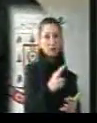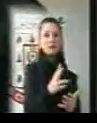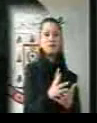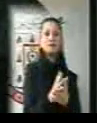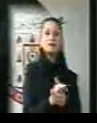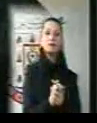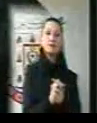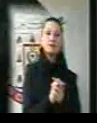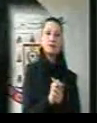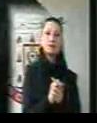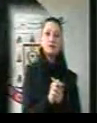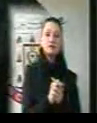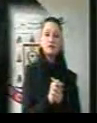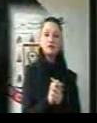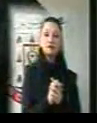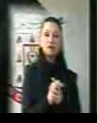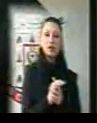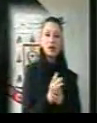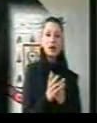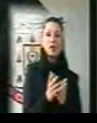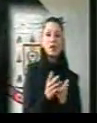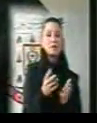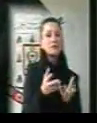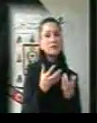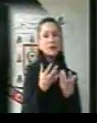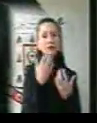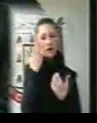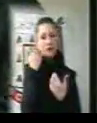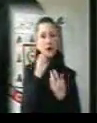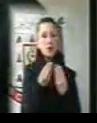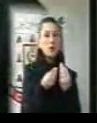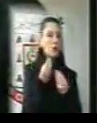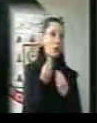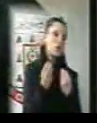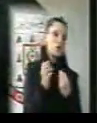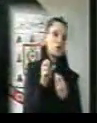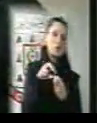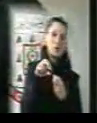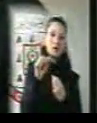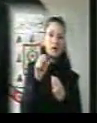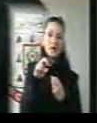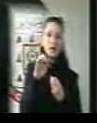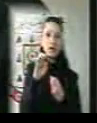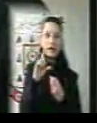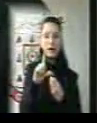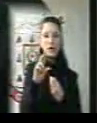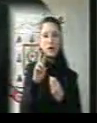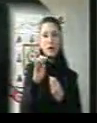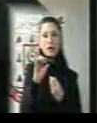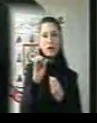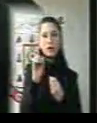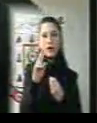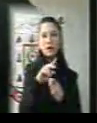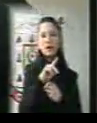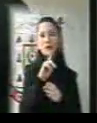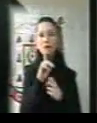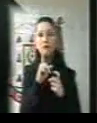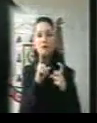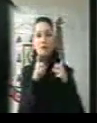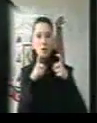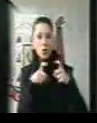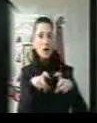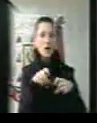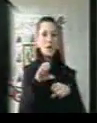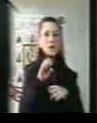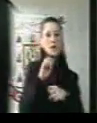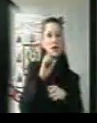Vereadores, principalmente com relação ao anel viário no bairro São Simão. Então são essas perguntas, são esses questionamentos que estão aqui na minha mesa. A partir do momento que o